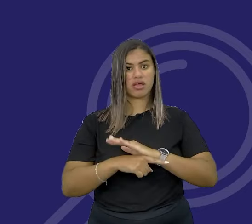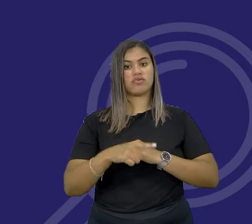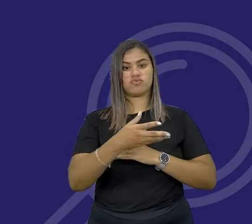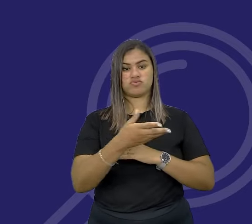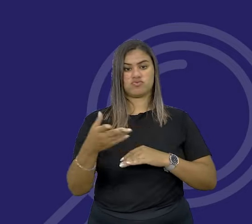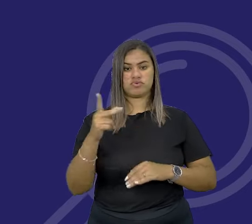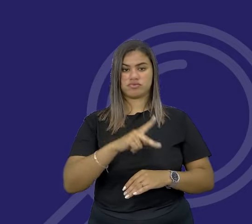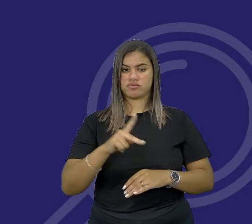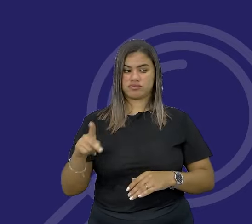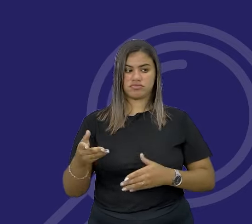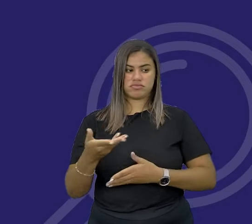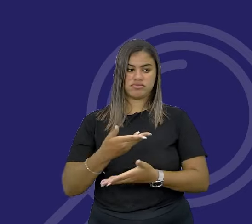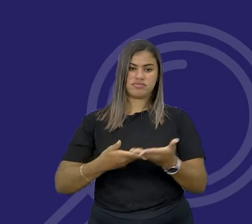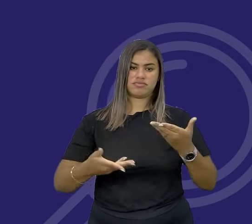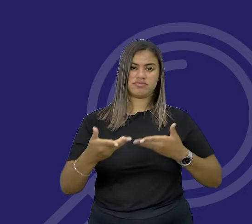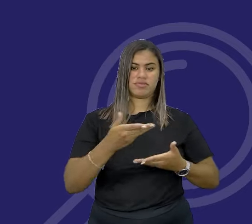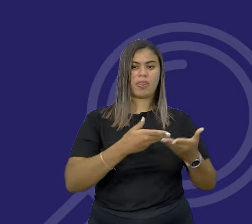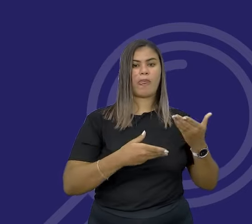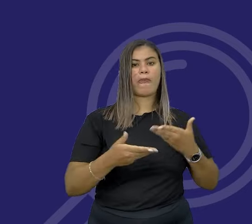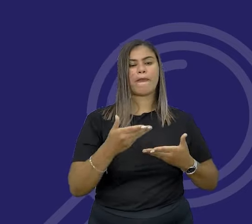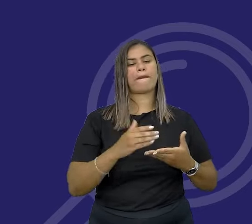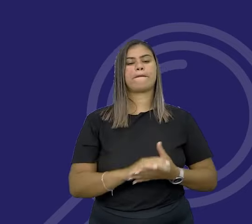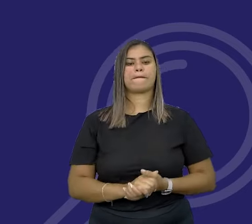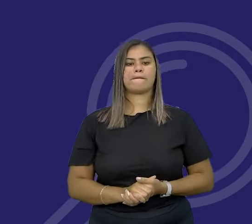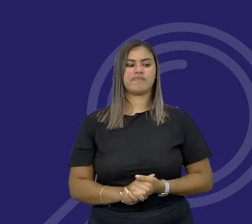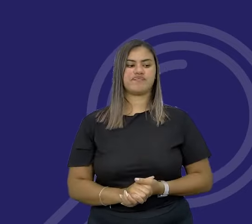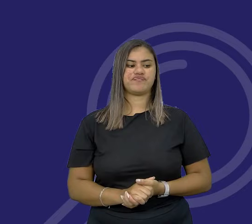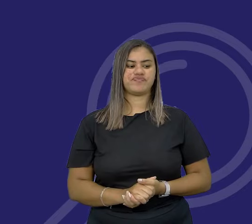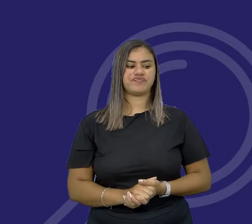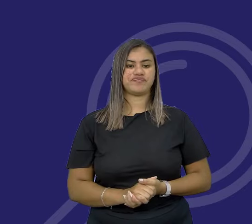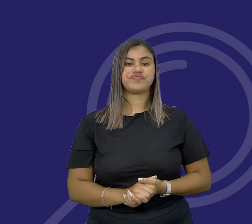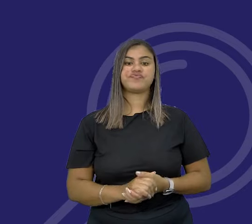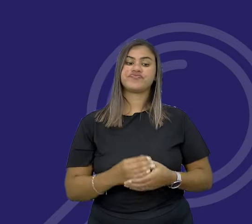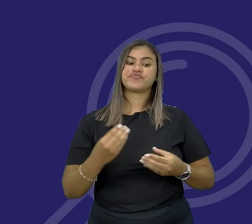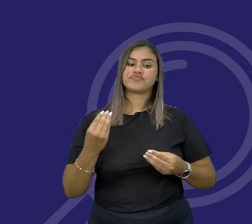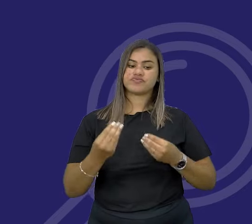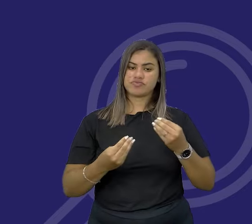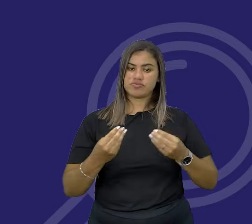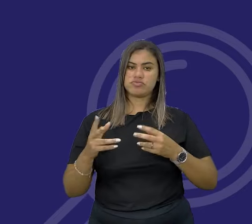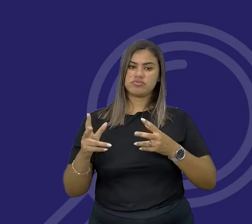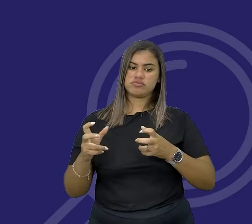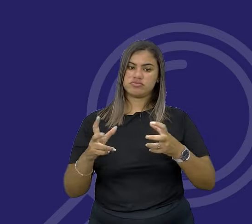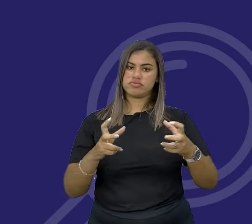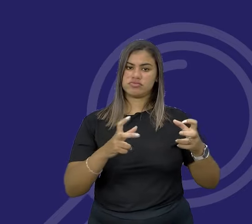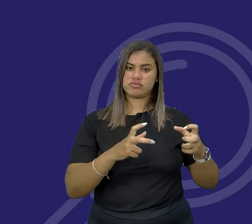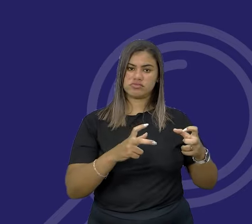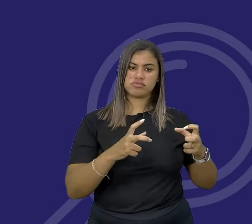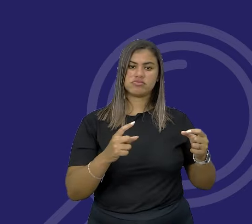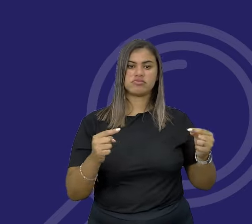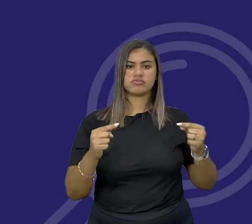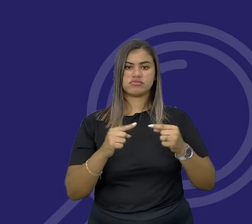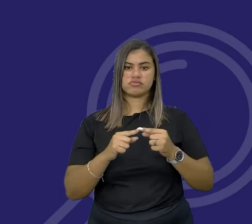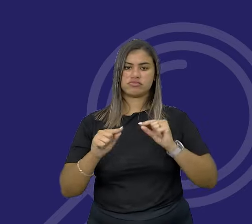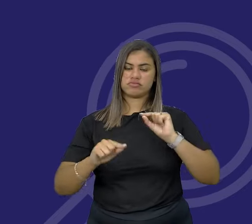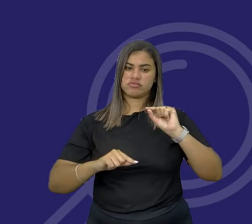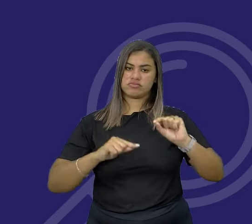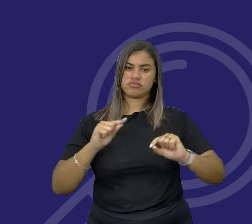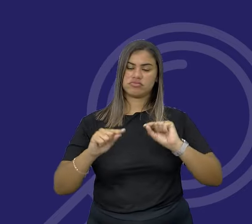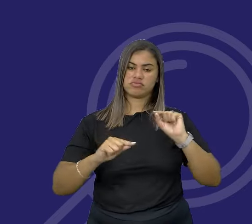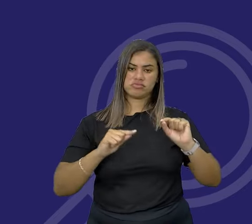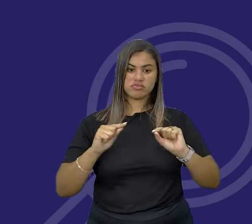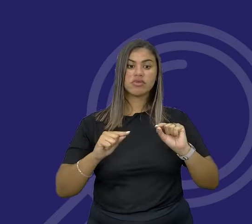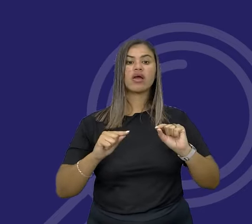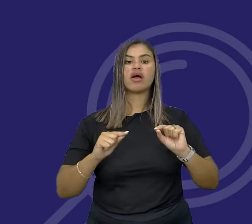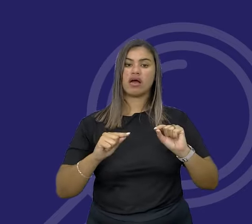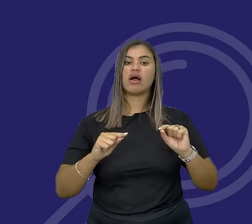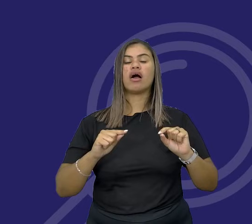logicamente, como mediadores, vão saber mediar se aquele conhecimento que ele foi atrás cabe dentro daquilo